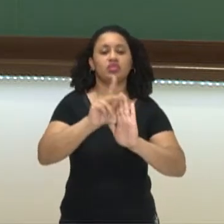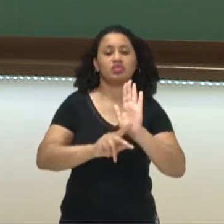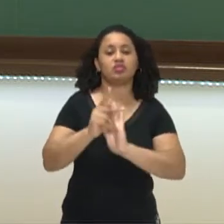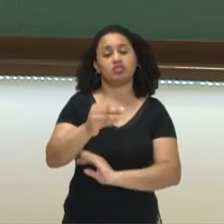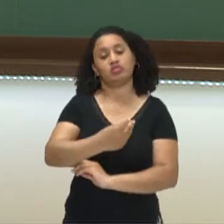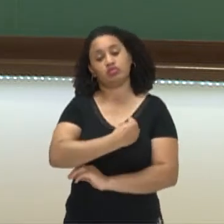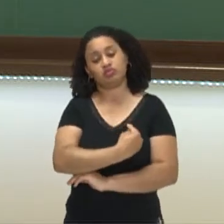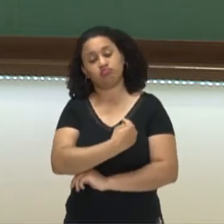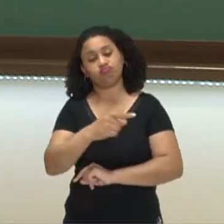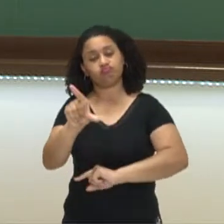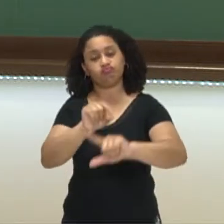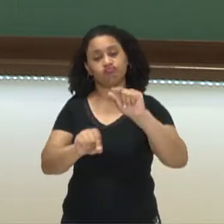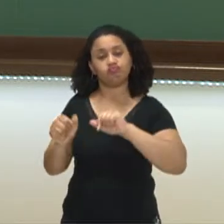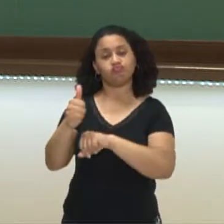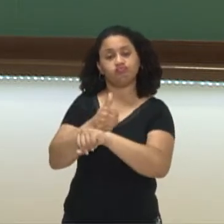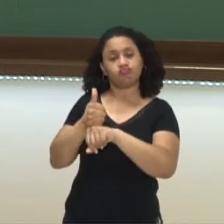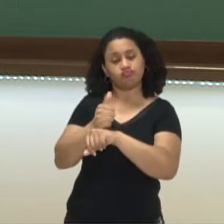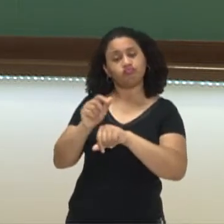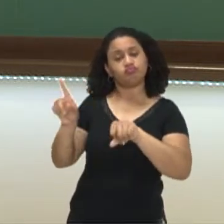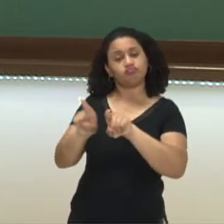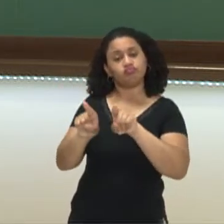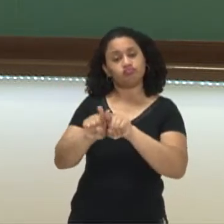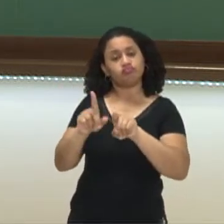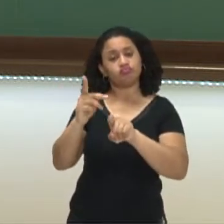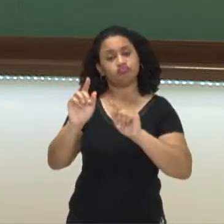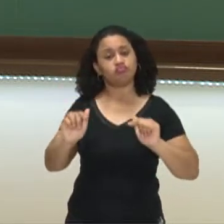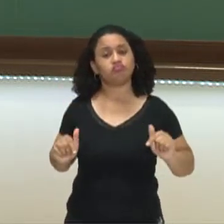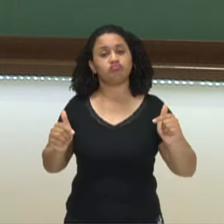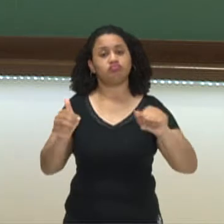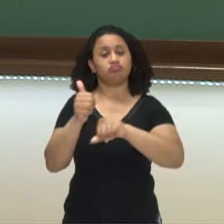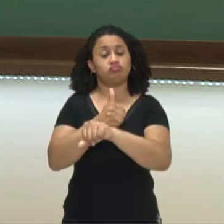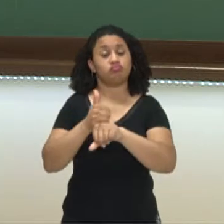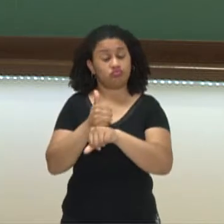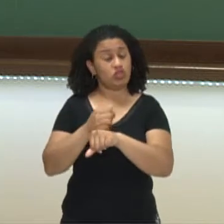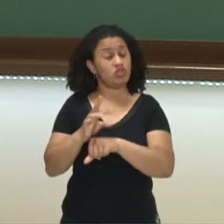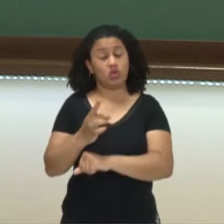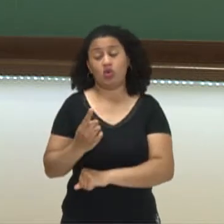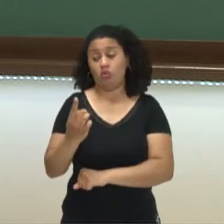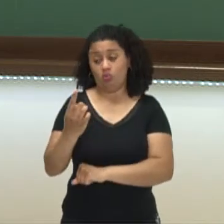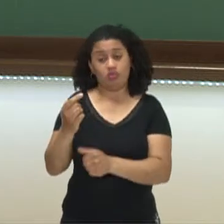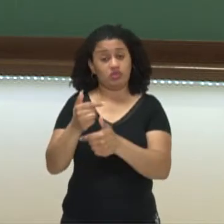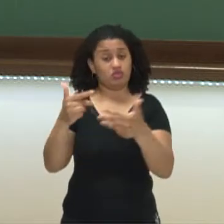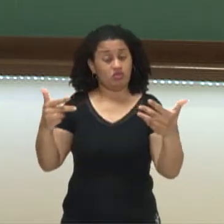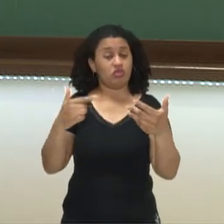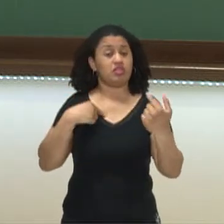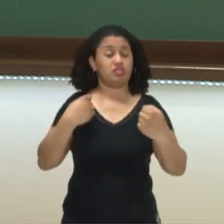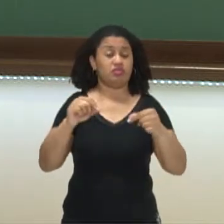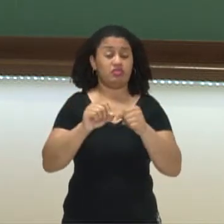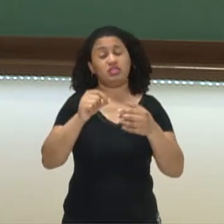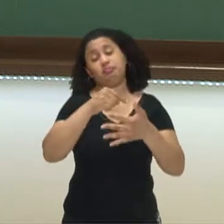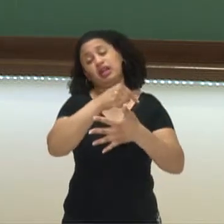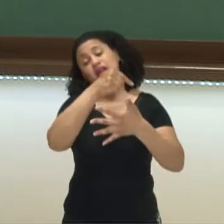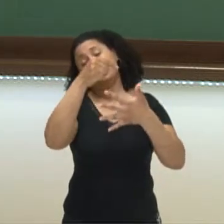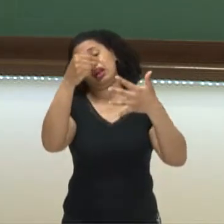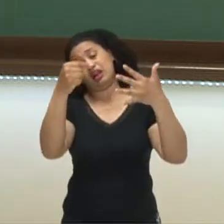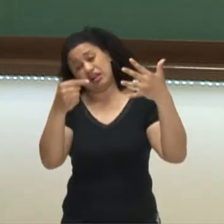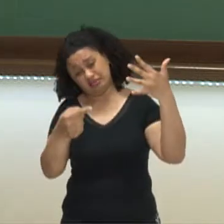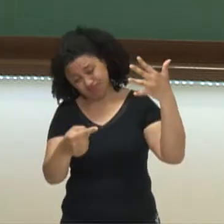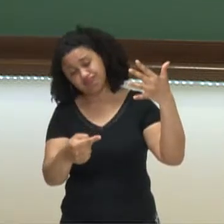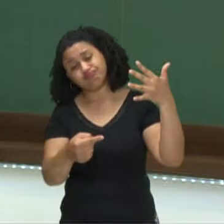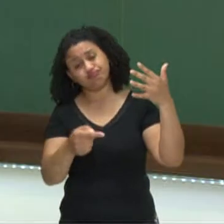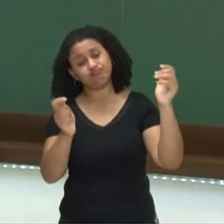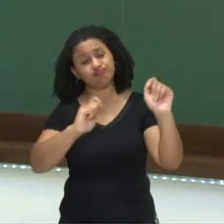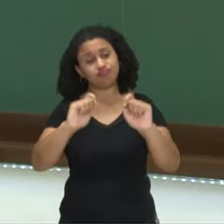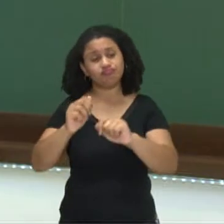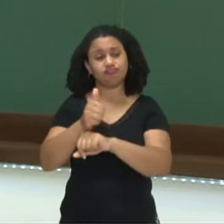escolha da profissão, a escolha da sua atuação profissional é apenas uma dessas áreas que você vai ter dentre as tantas possibilidades de